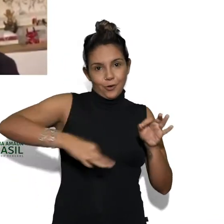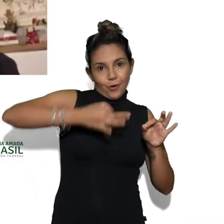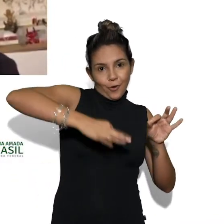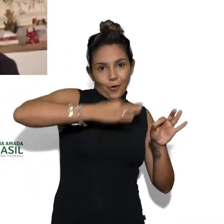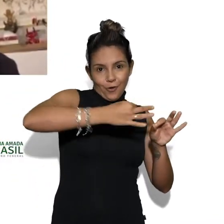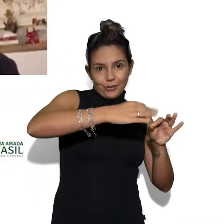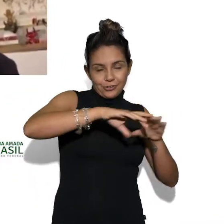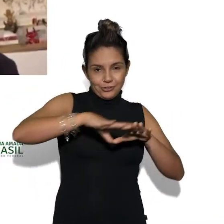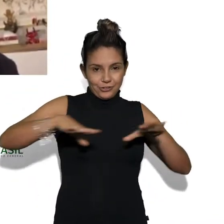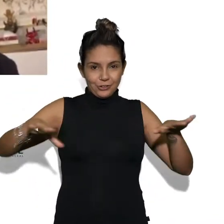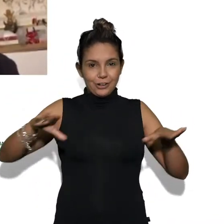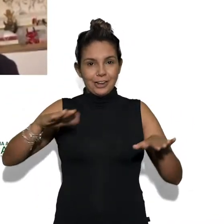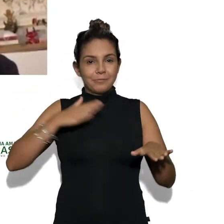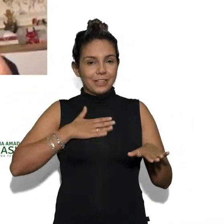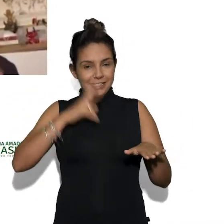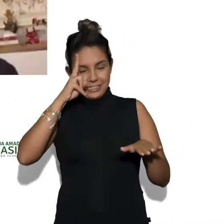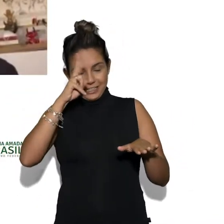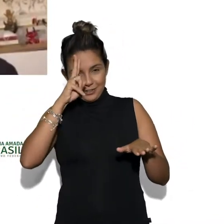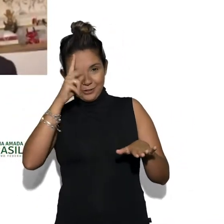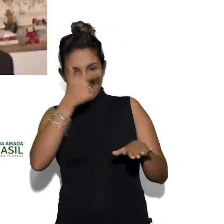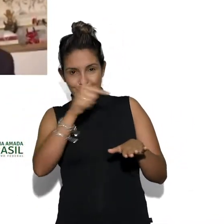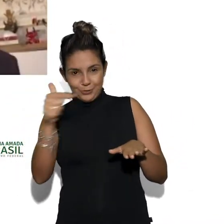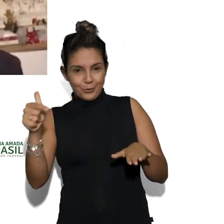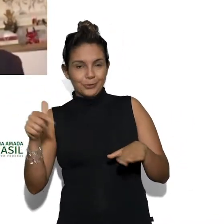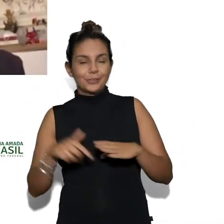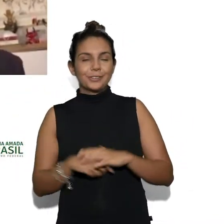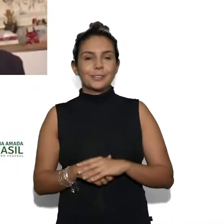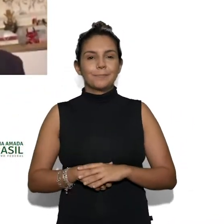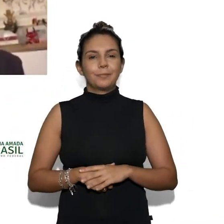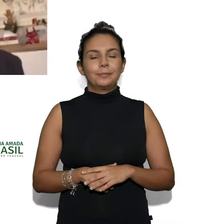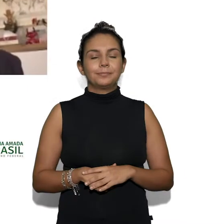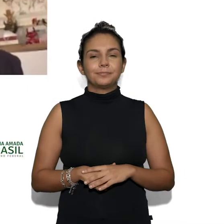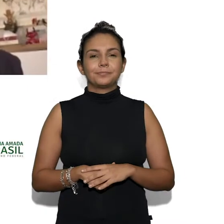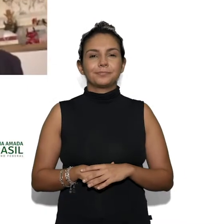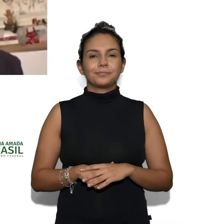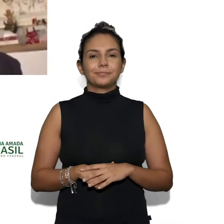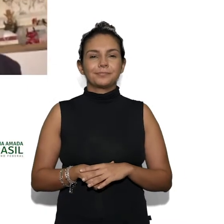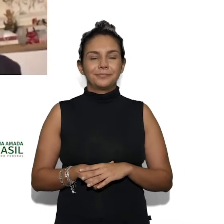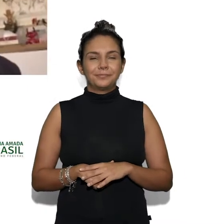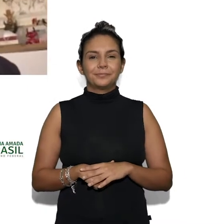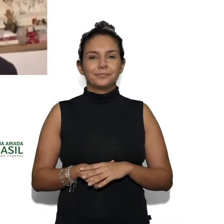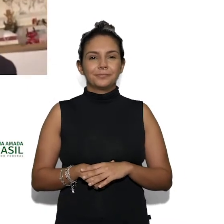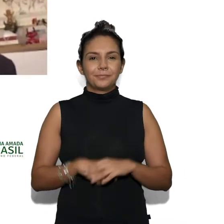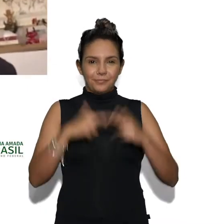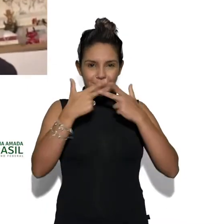consegue fazer aquela coxa de retalho. Então o livro dele chama Minhas Lembranças dos Outros,